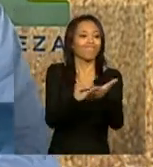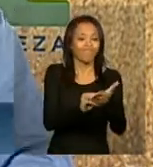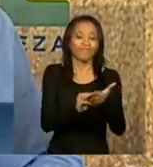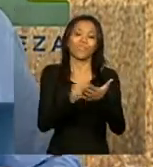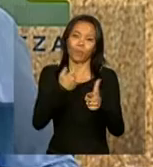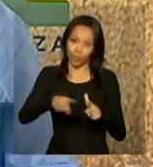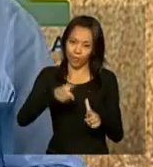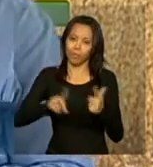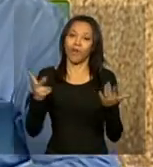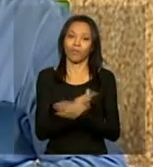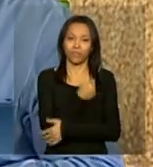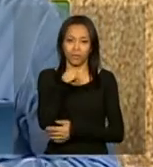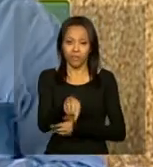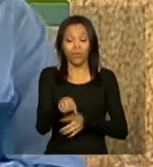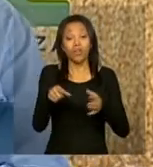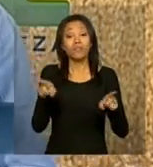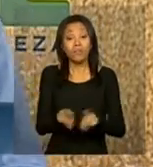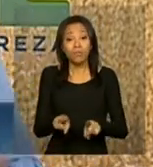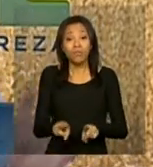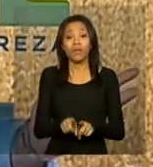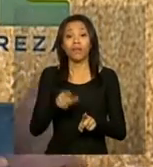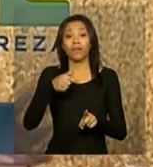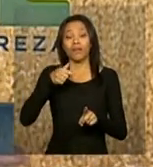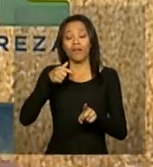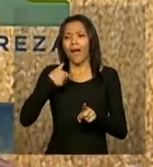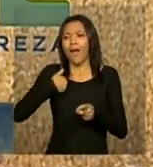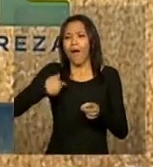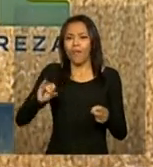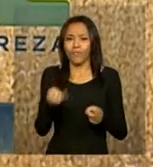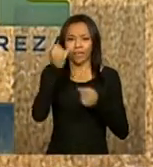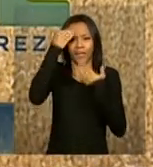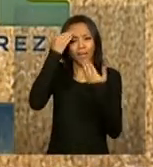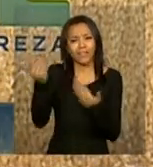presidente, não poderia deixar de agradecer o